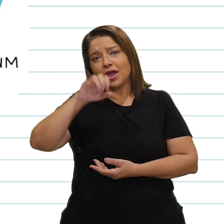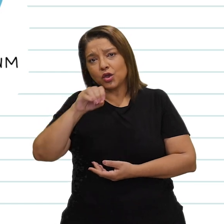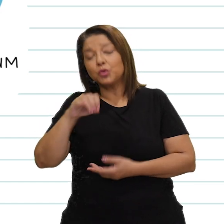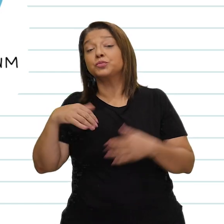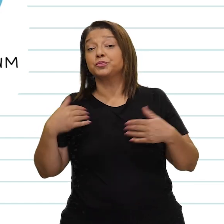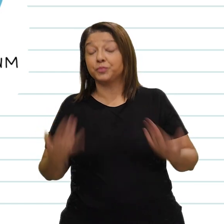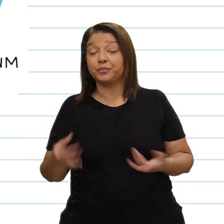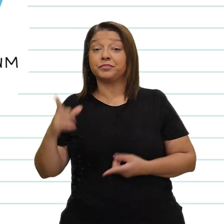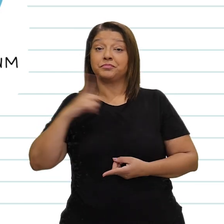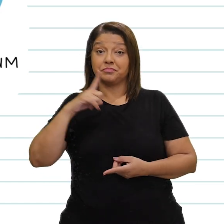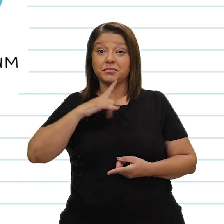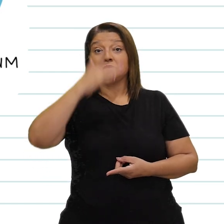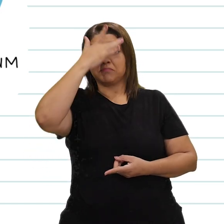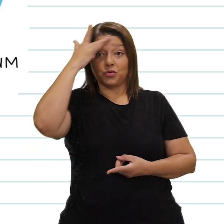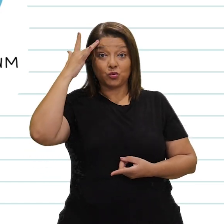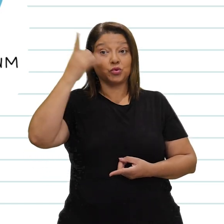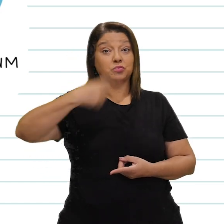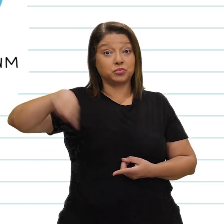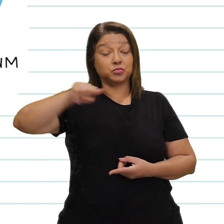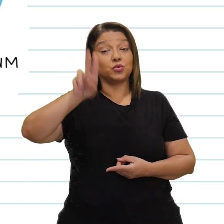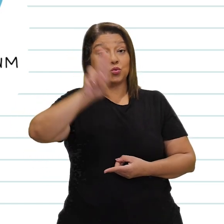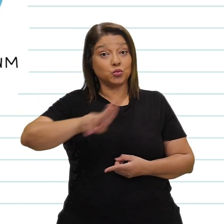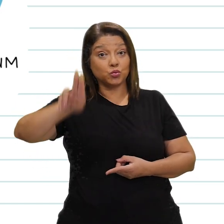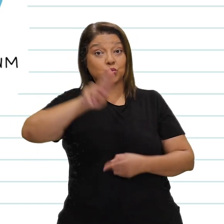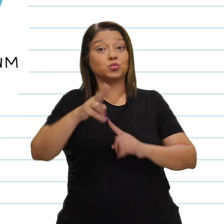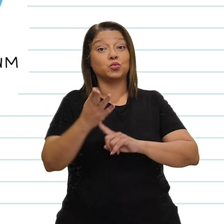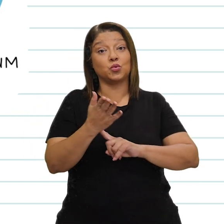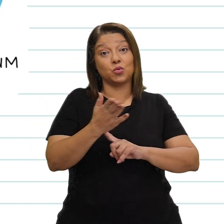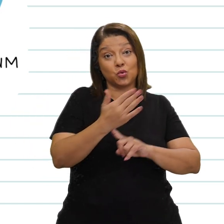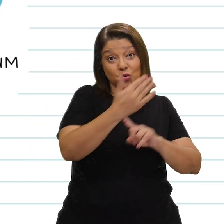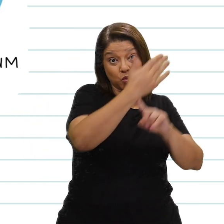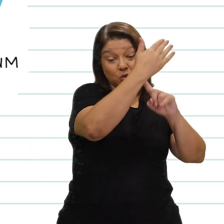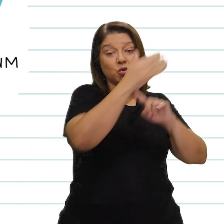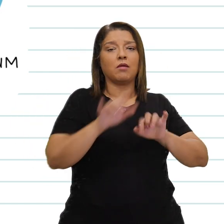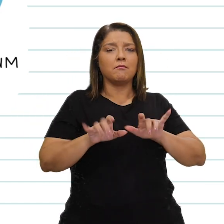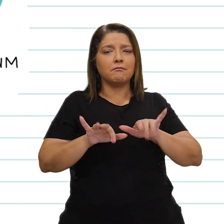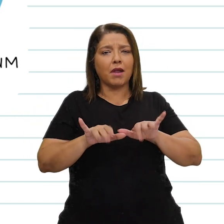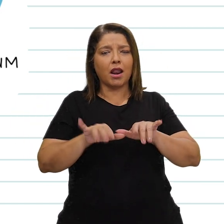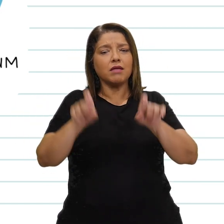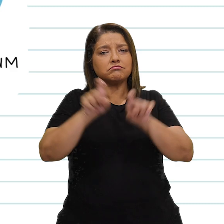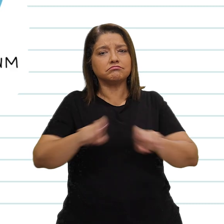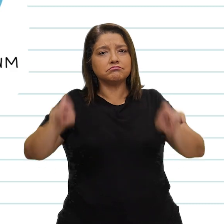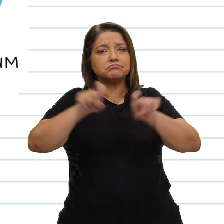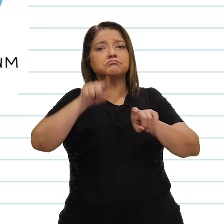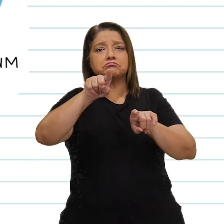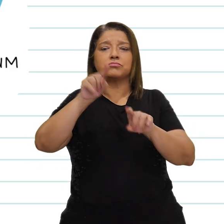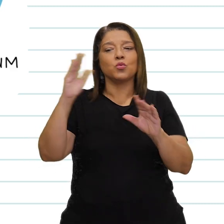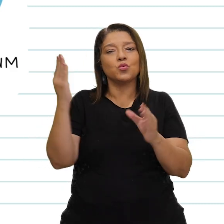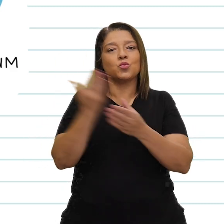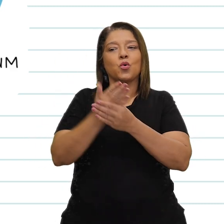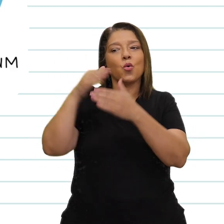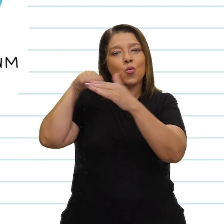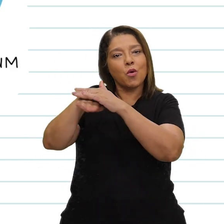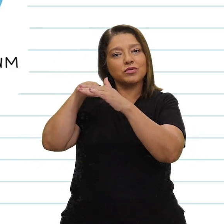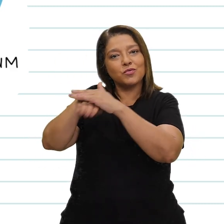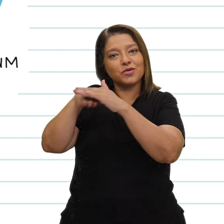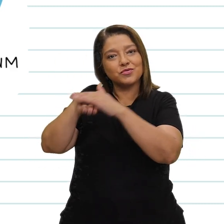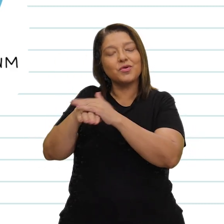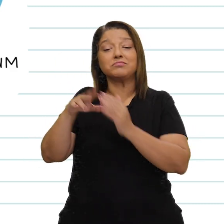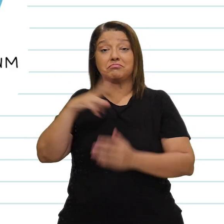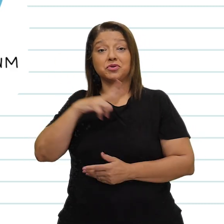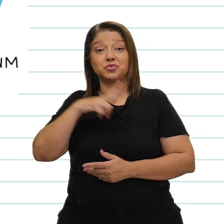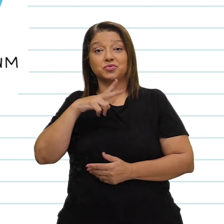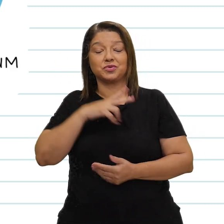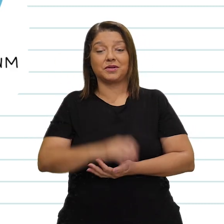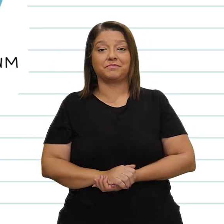mais tecnológicos, podem usar celular ou computador em um arquivo de texto privado. Já